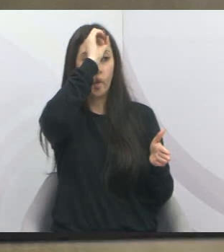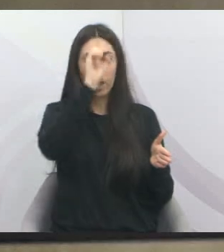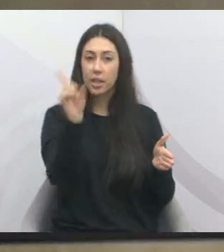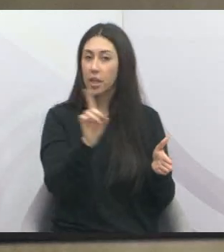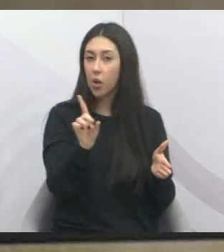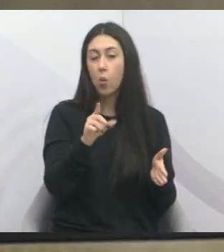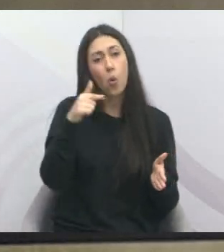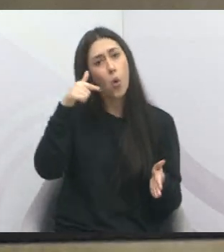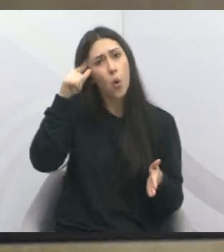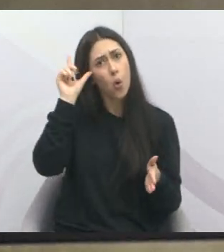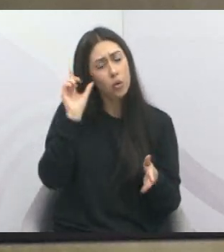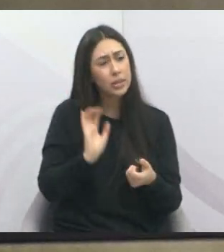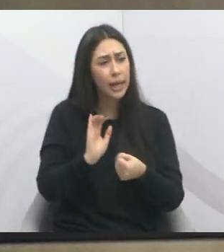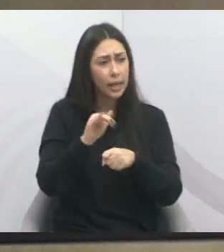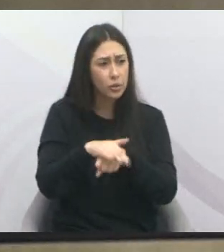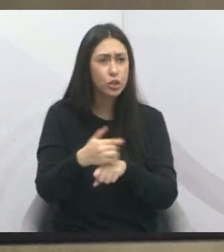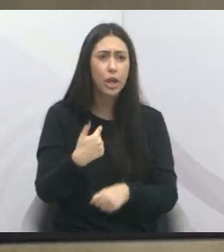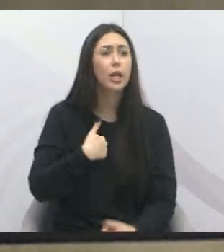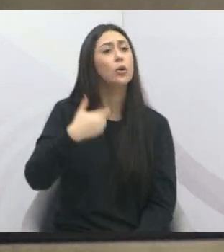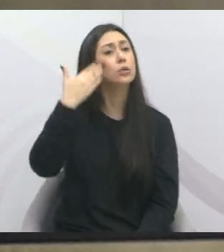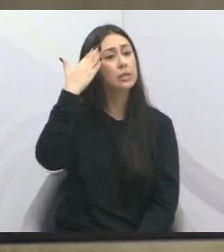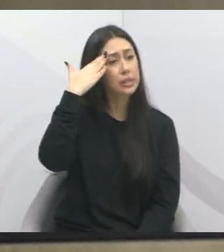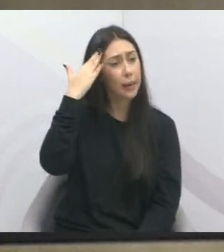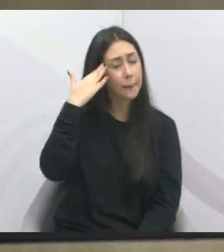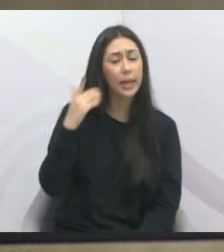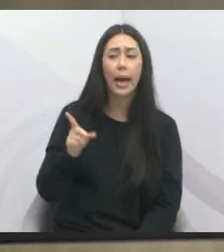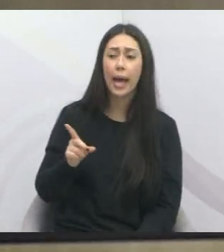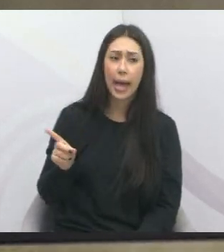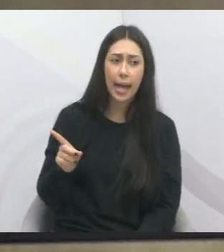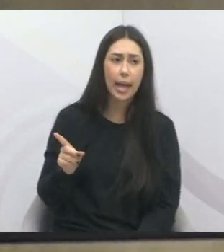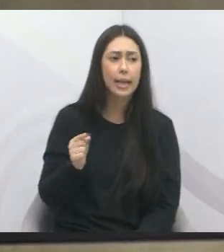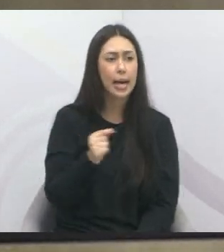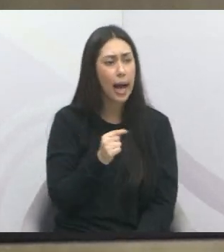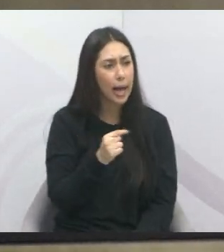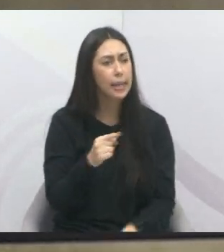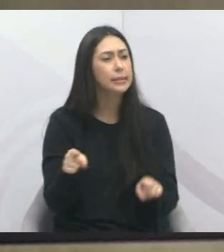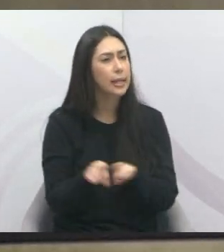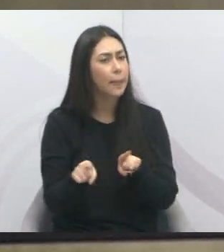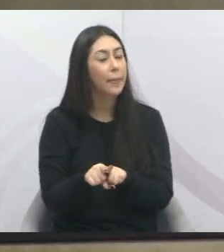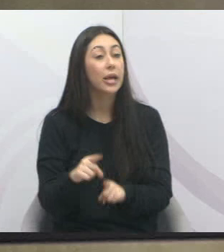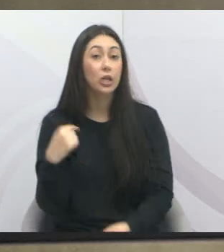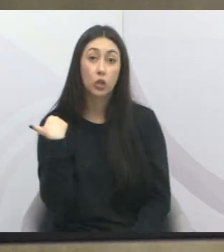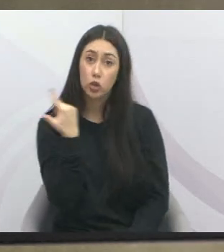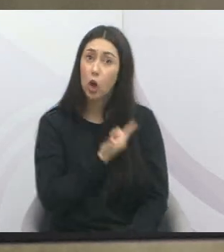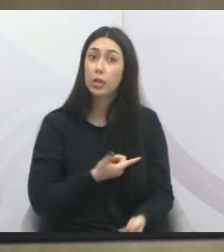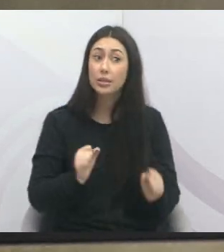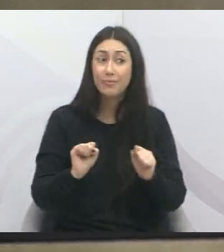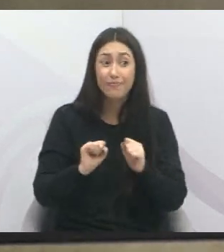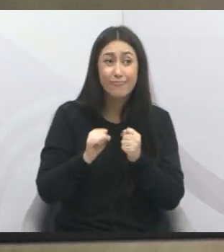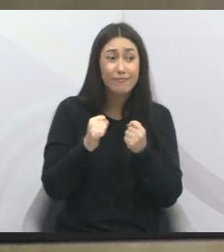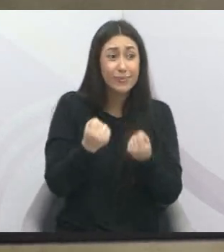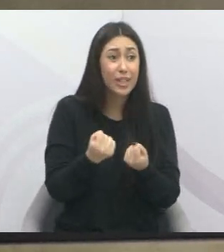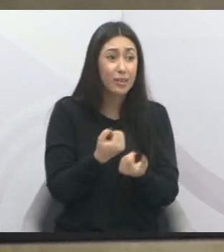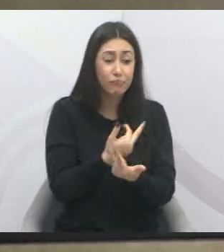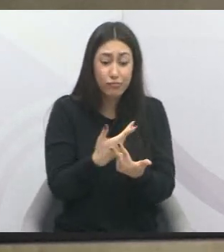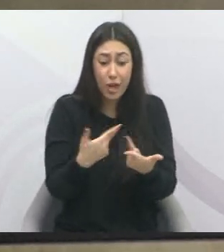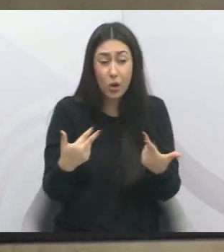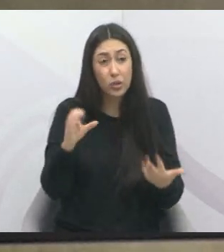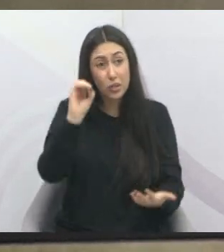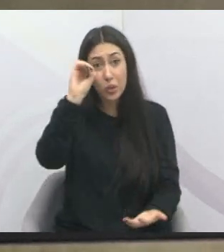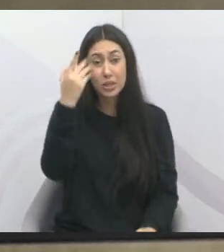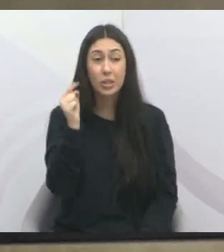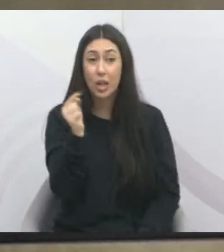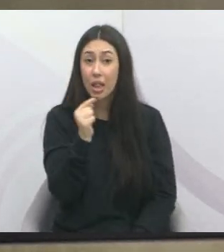à noite eu estava sabendo, o Dr. Carlos estava sabendo, todos nós estamos empenhados do que estava acontecendo lá